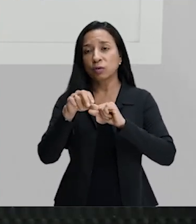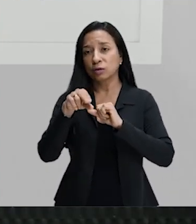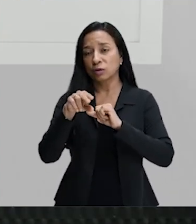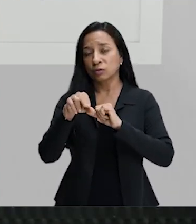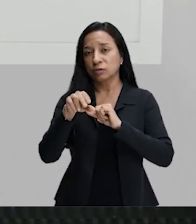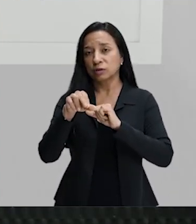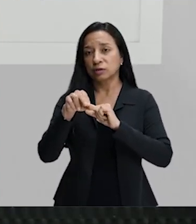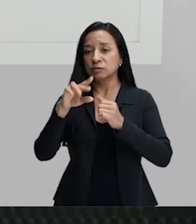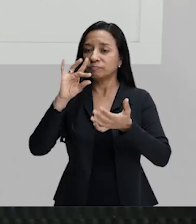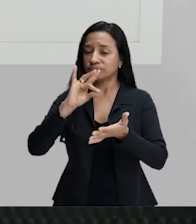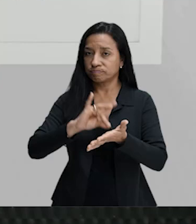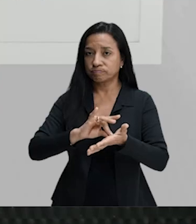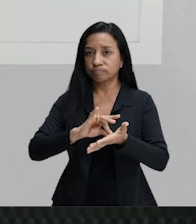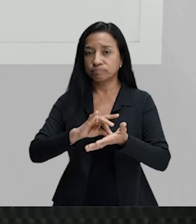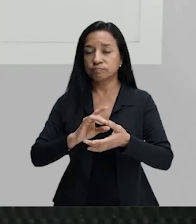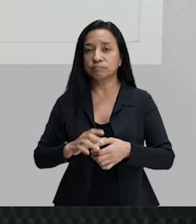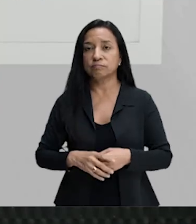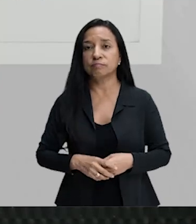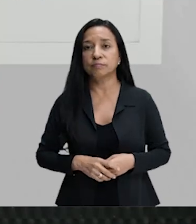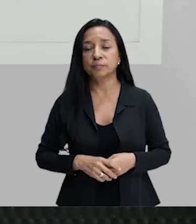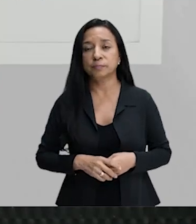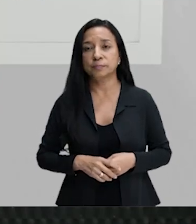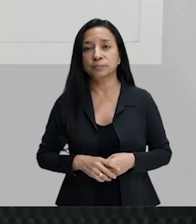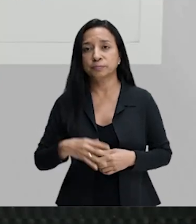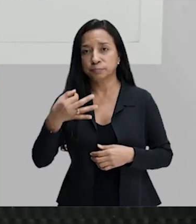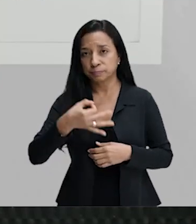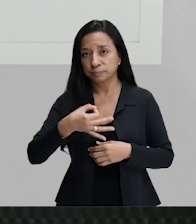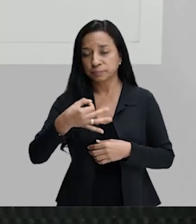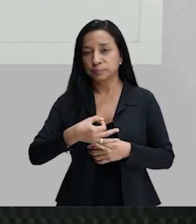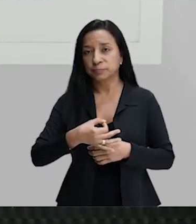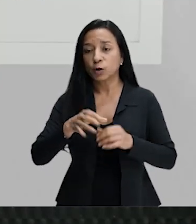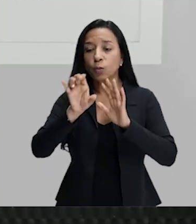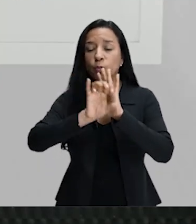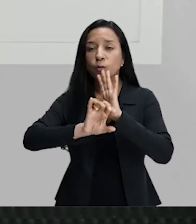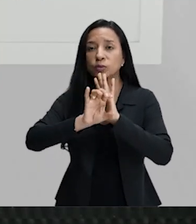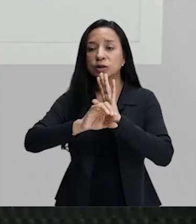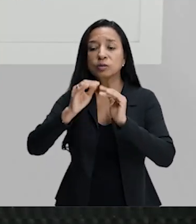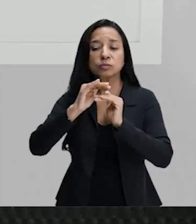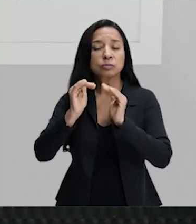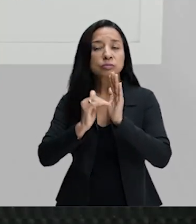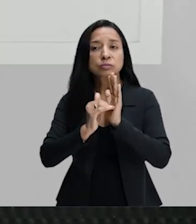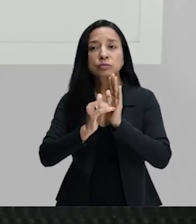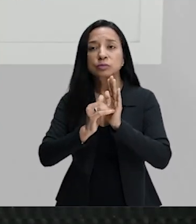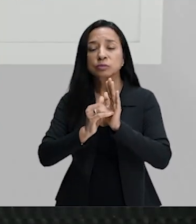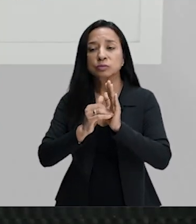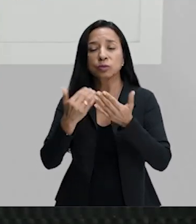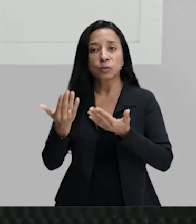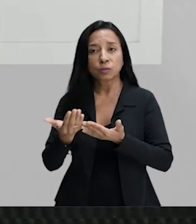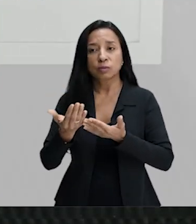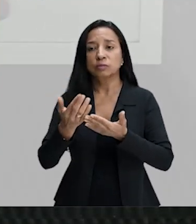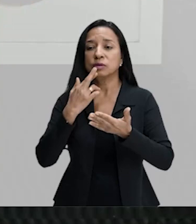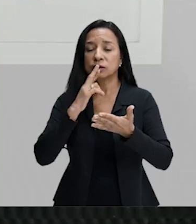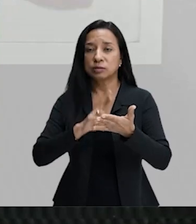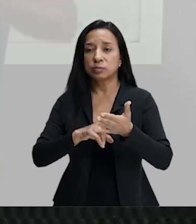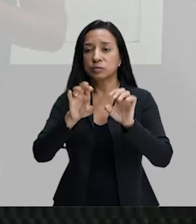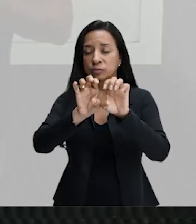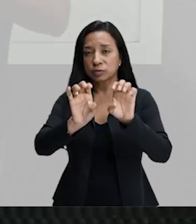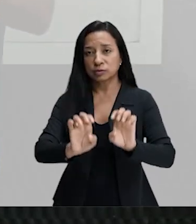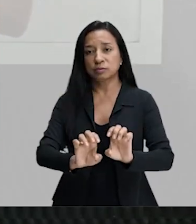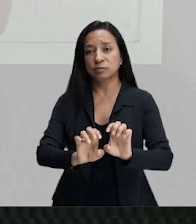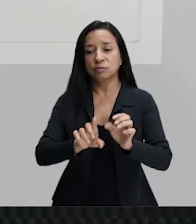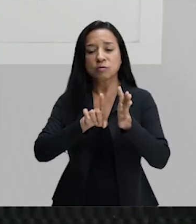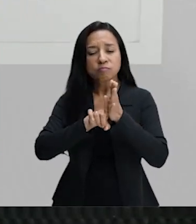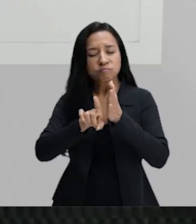igualdade verdadeira. Certinho? Então, esse é o conceito. Toda vez que se resolve uma equação, você vai atrás